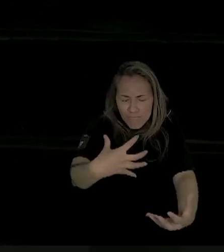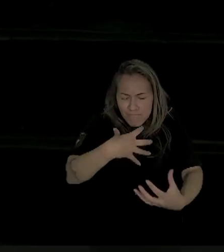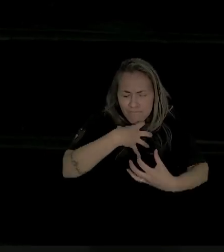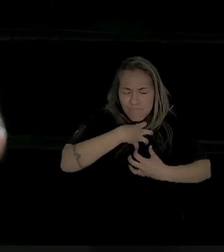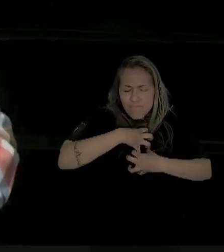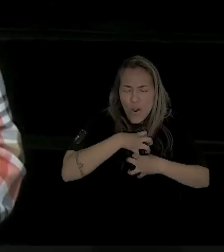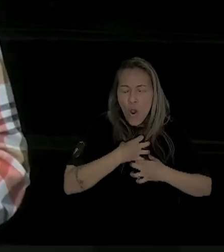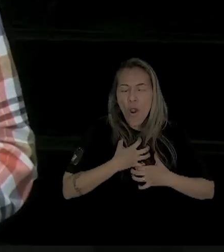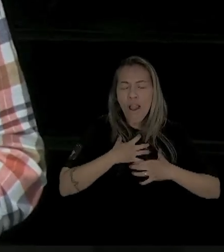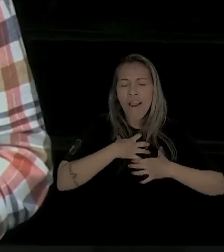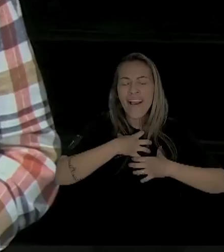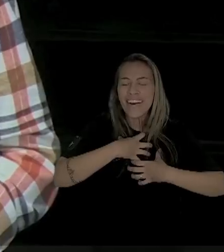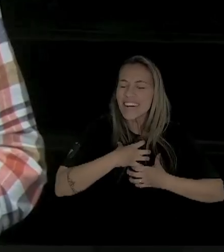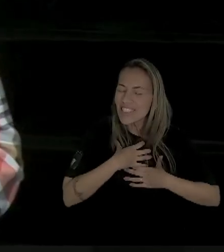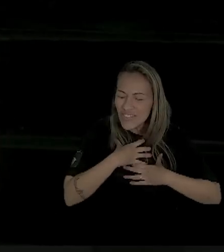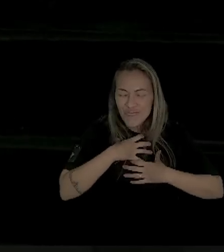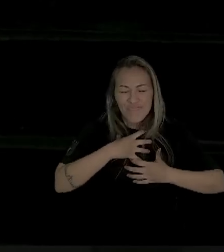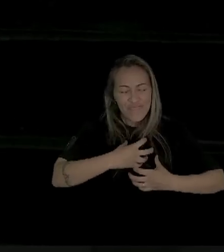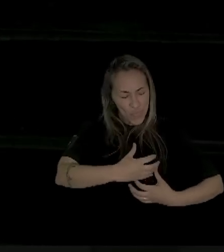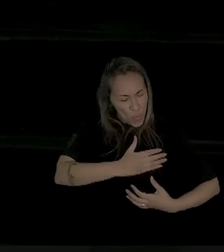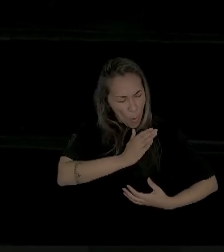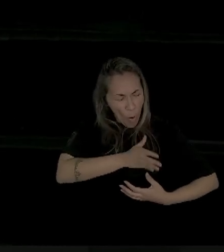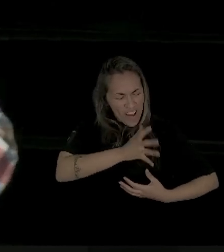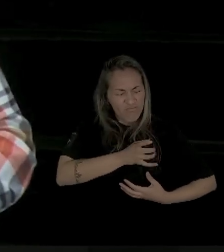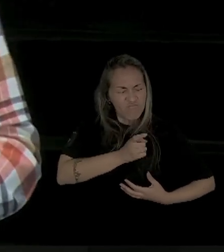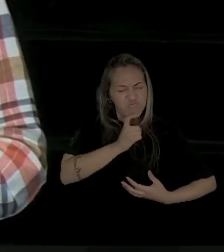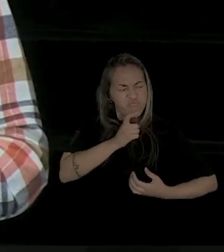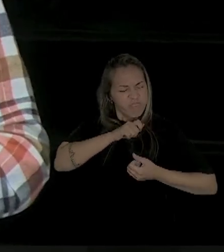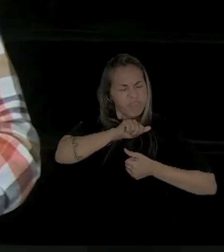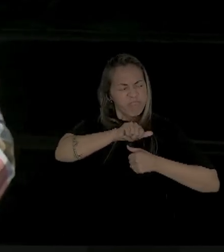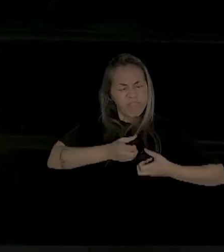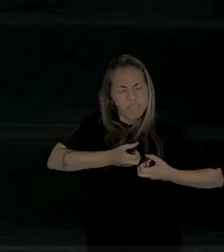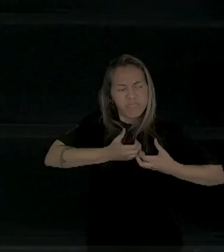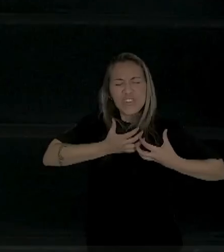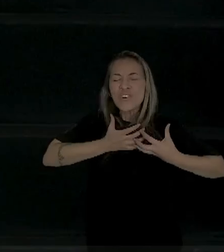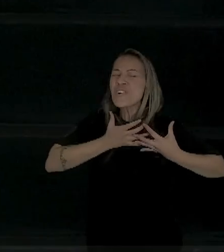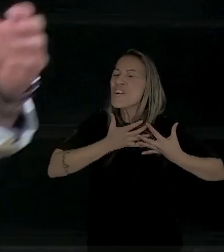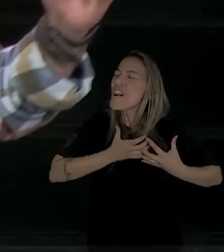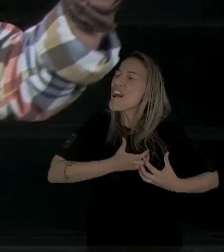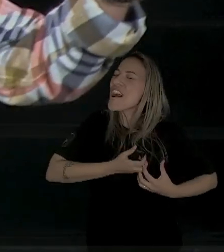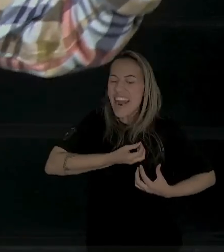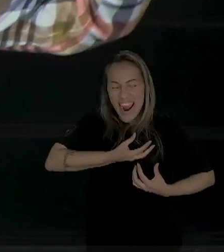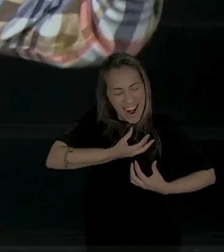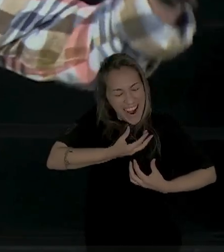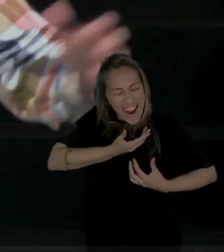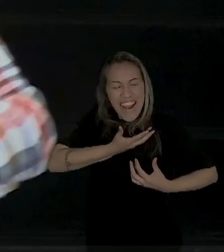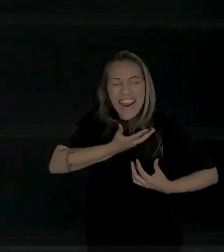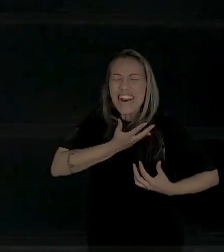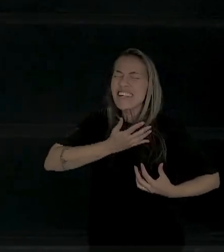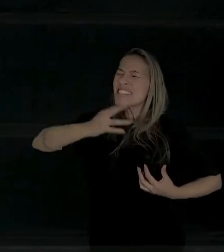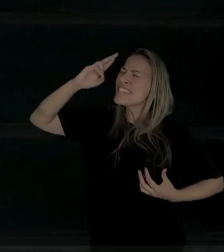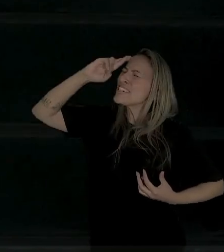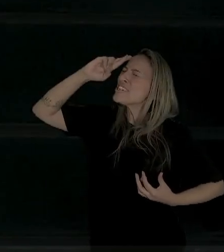Aqueça corações frios, devolva o temor àqueles que se perderam. Fale conosco, nós pedimos